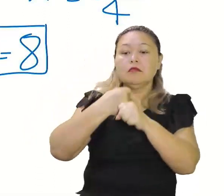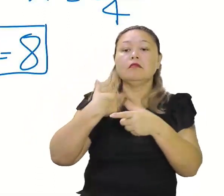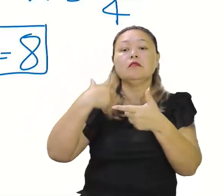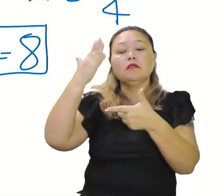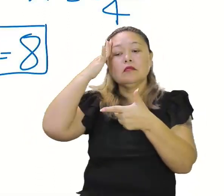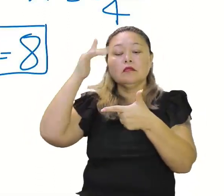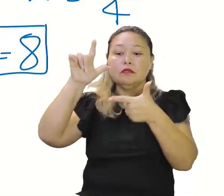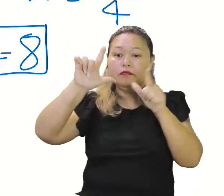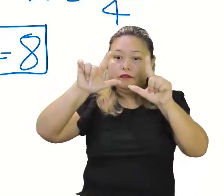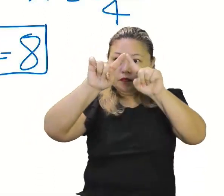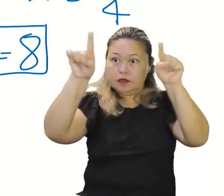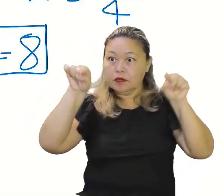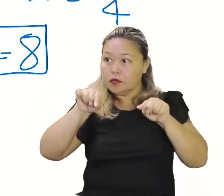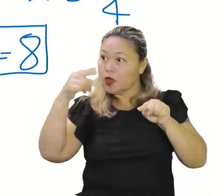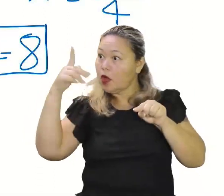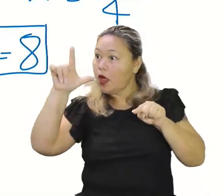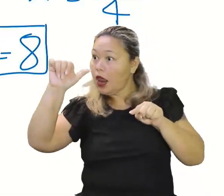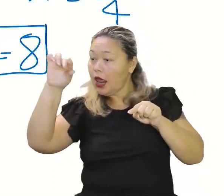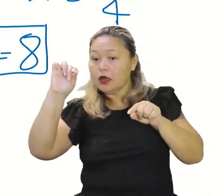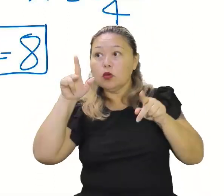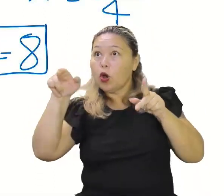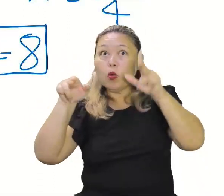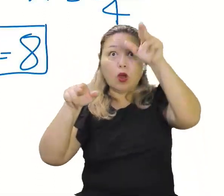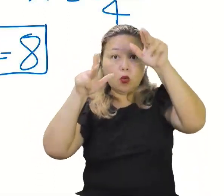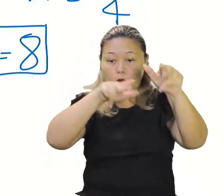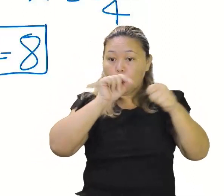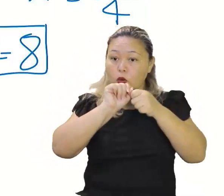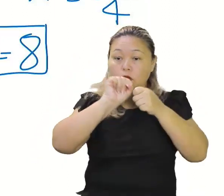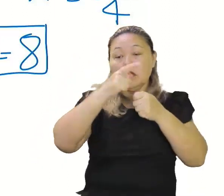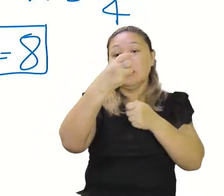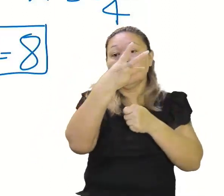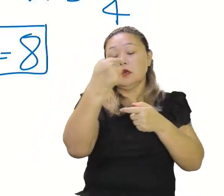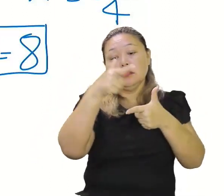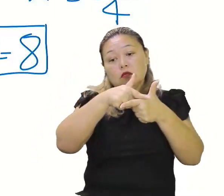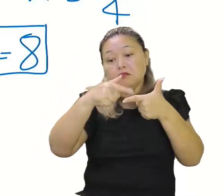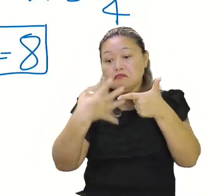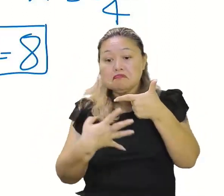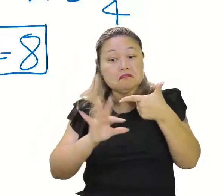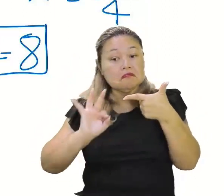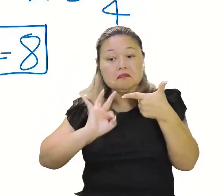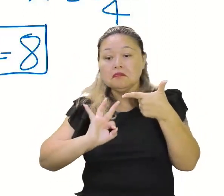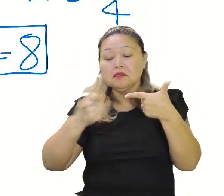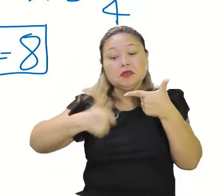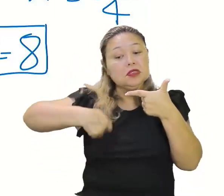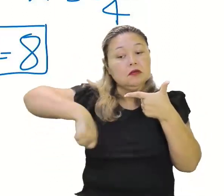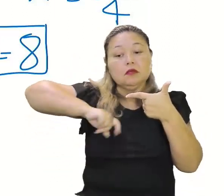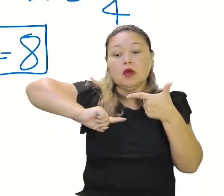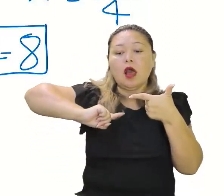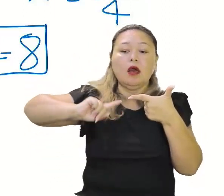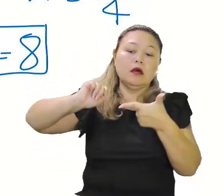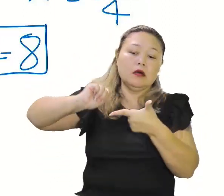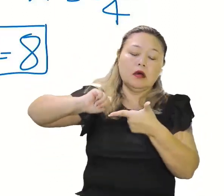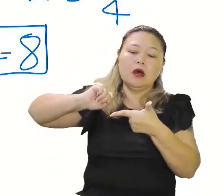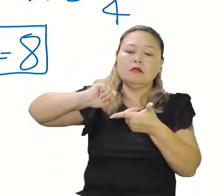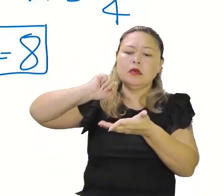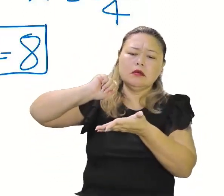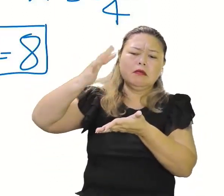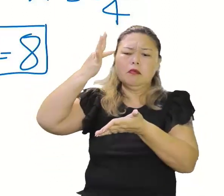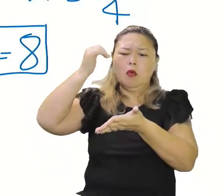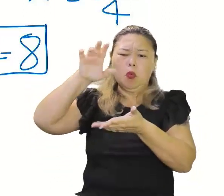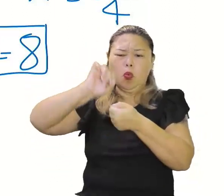quadrado tem 4 lados iguais, só pensar que era 32 dividido por 4 mesmo, tá? Sem precisar ficar com muitas fórmulas,